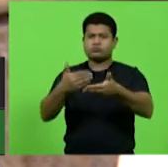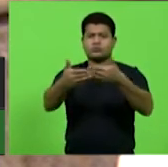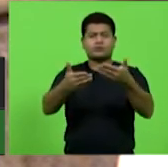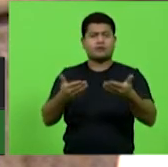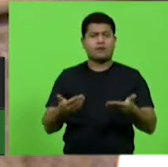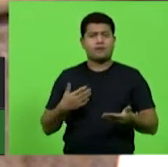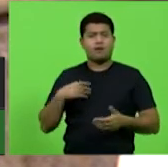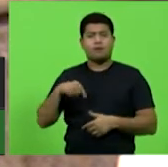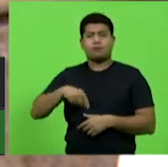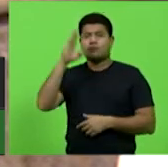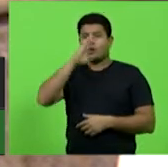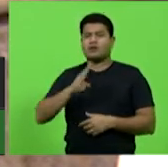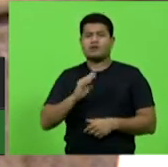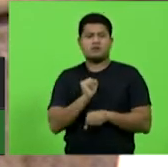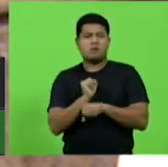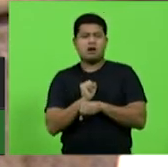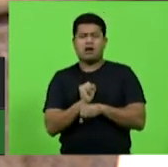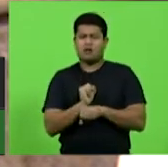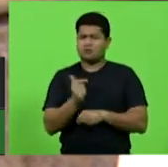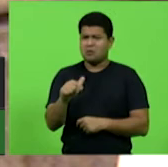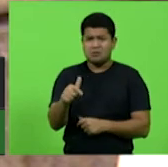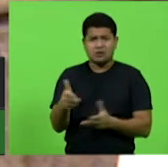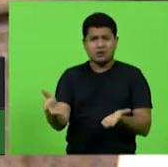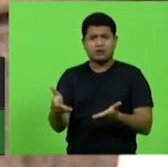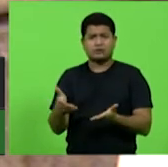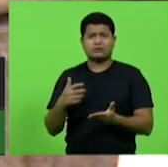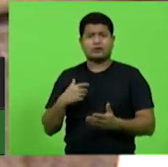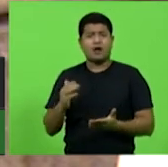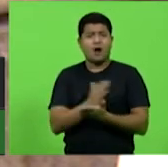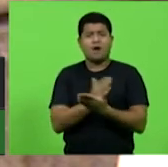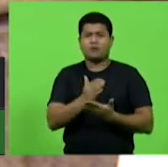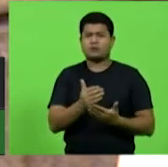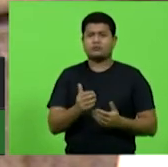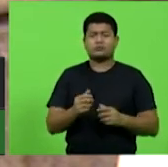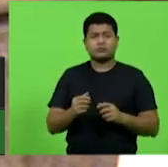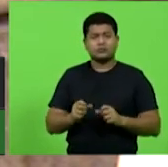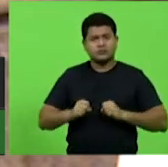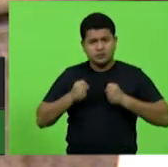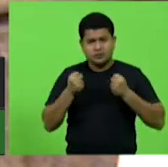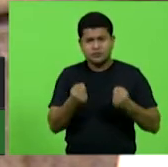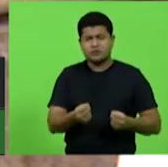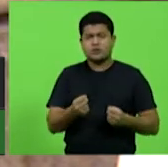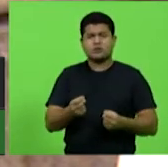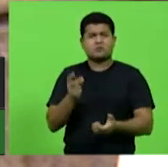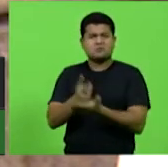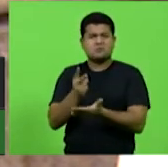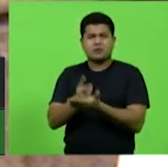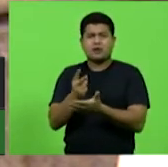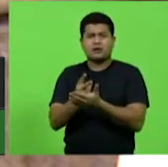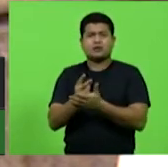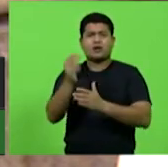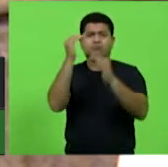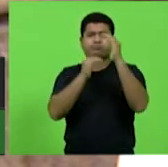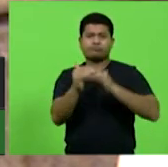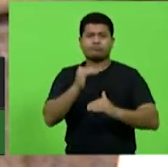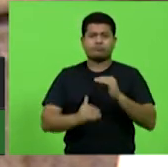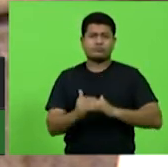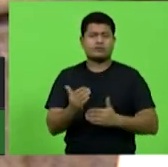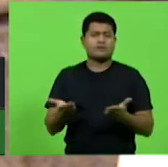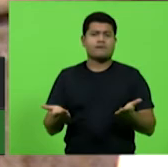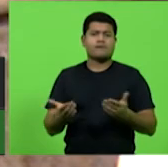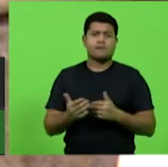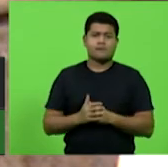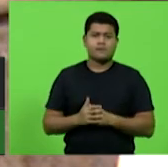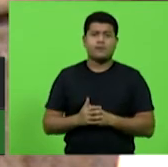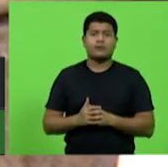forças ocultas insistem em nos ancorar no passado, em nos manter no atraso, são as forças do retrocesso.